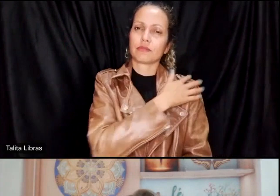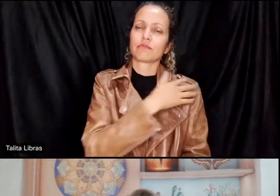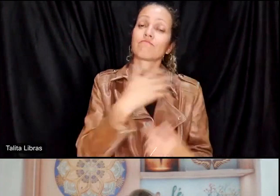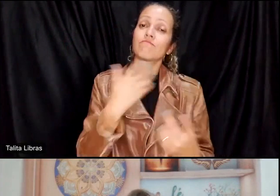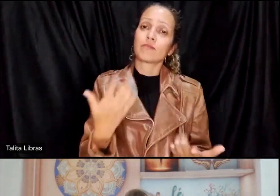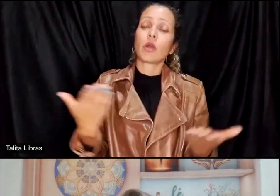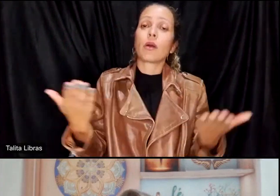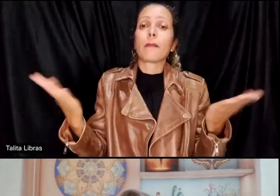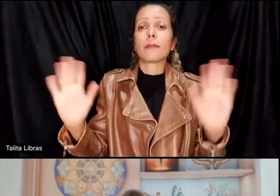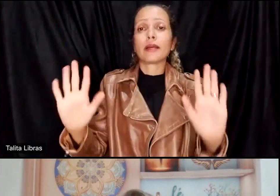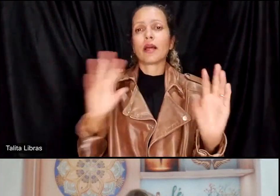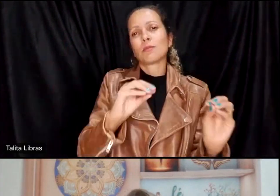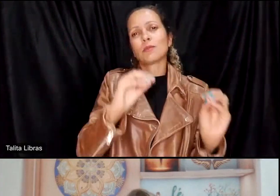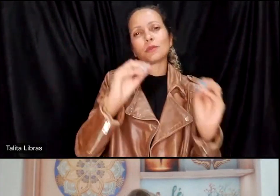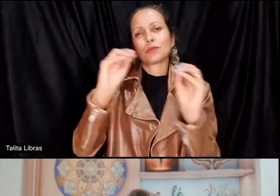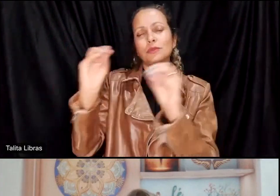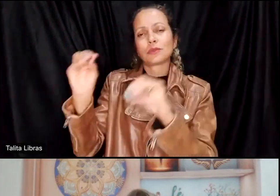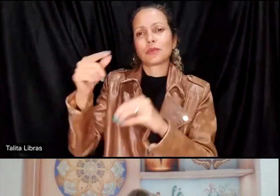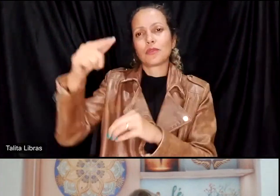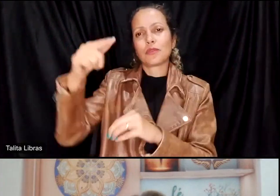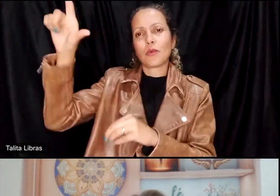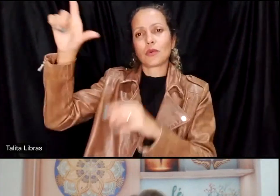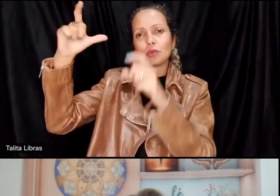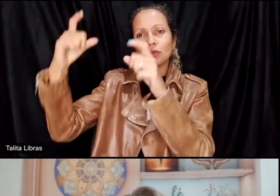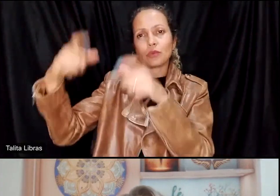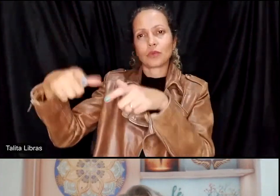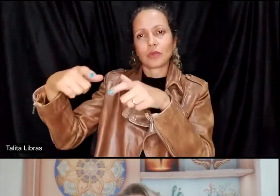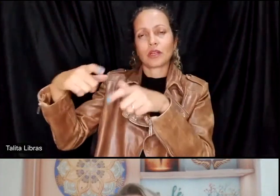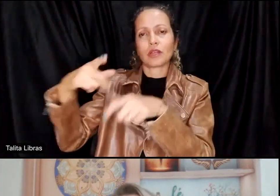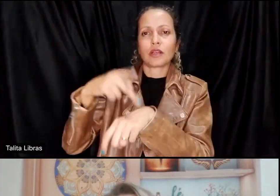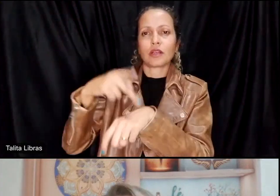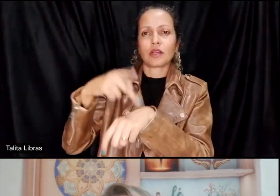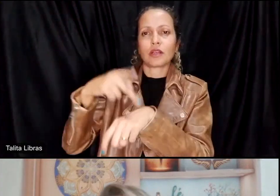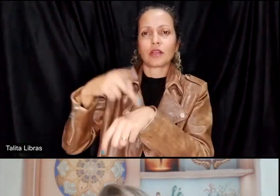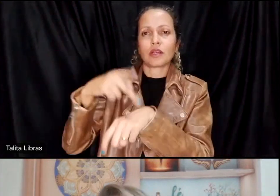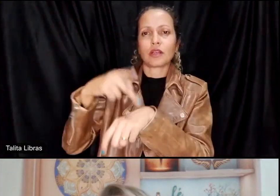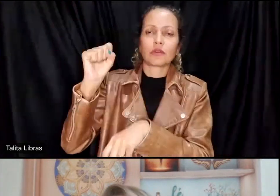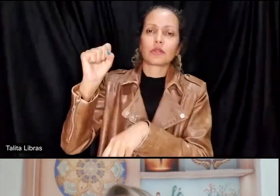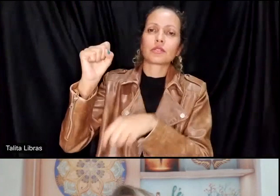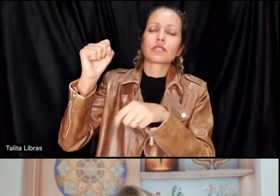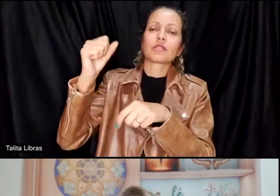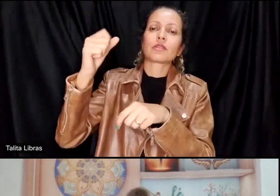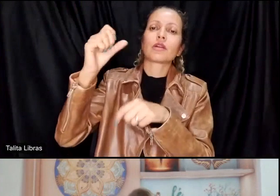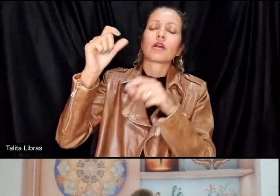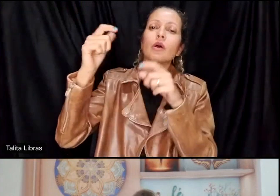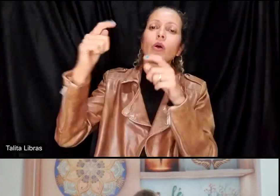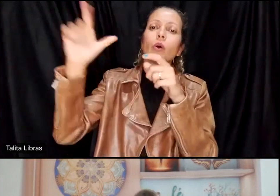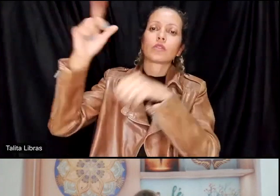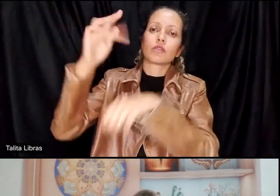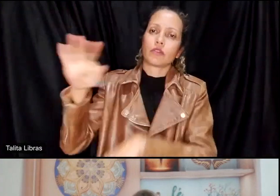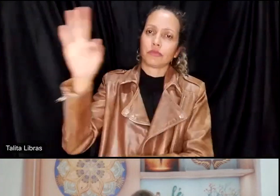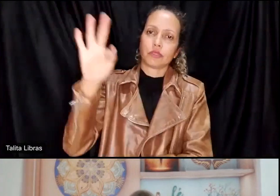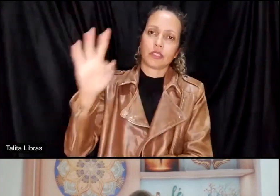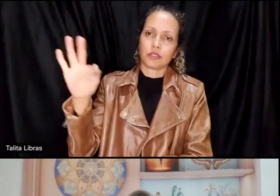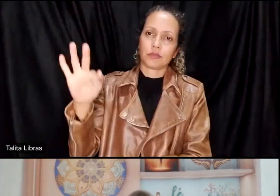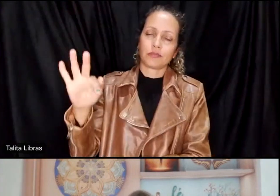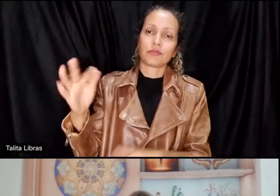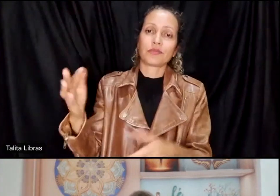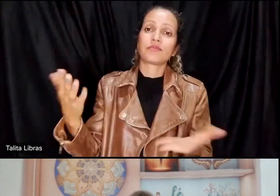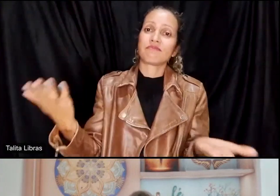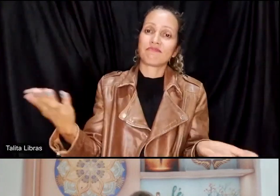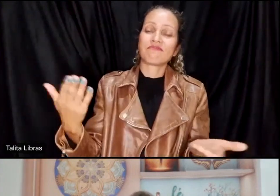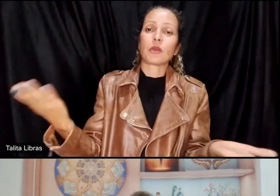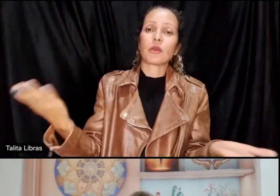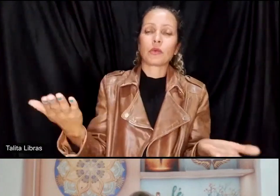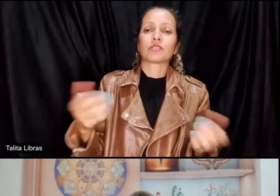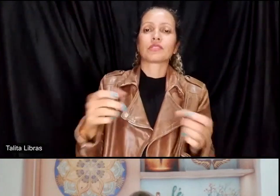acabou sendo a primeira pós-doutora surda do Brasil e da América Latina. E aí, aquilo me